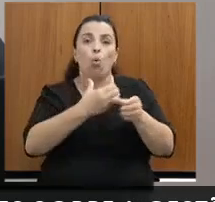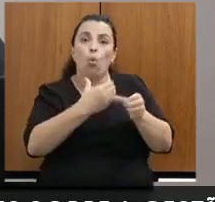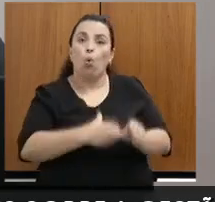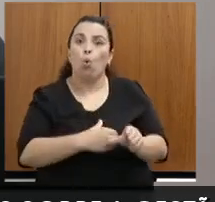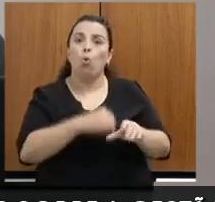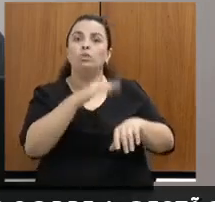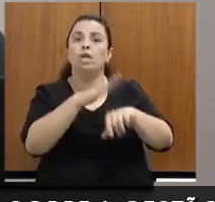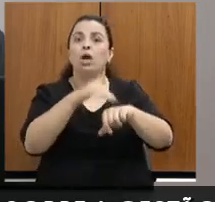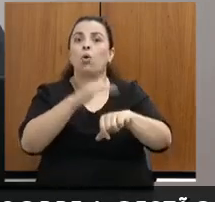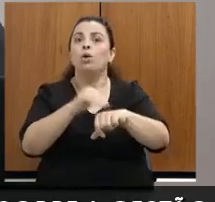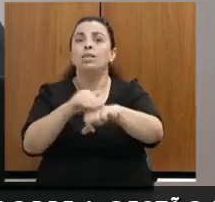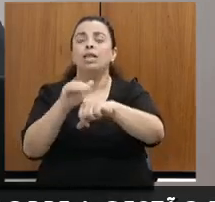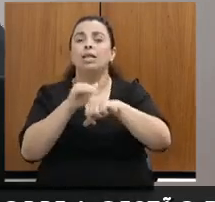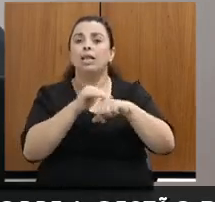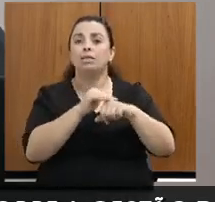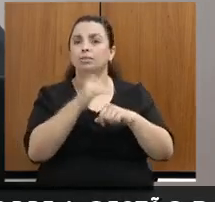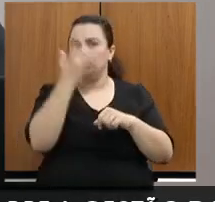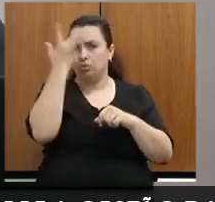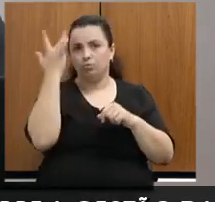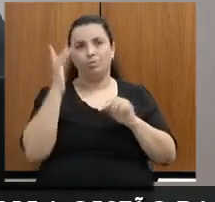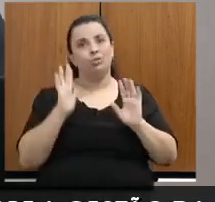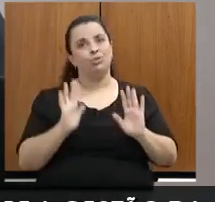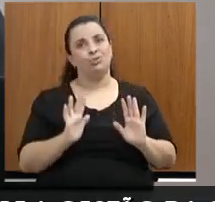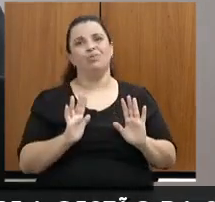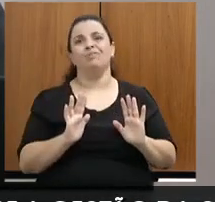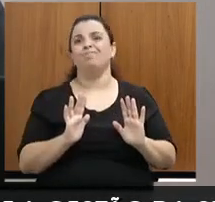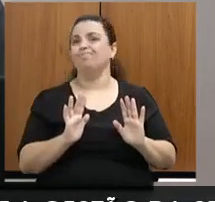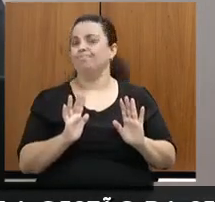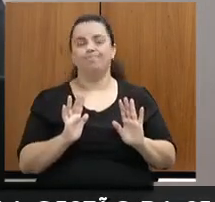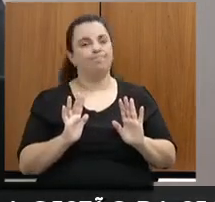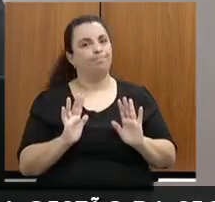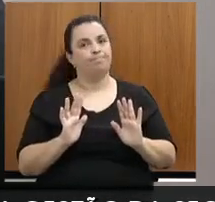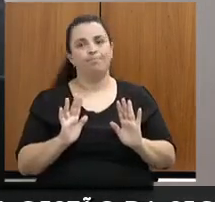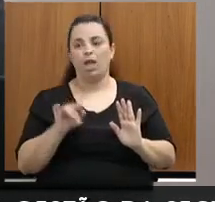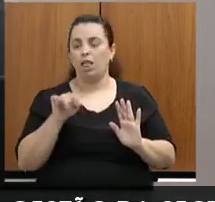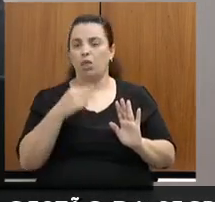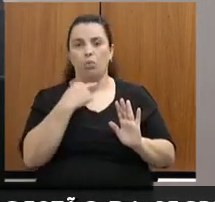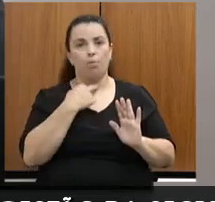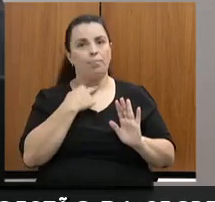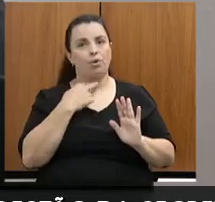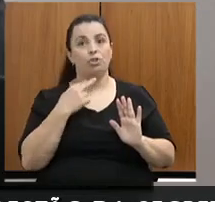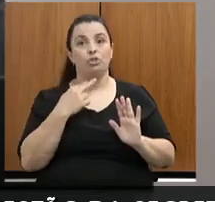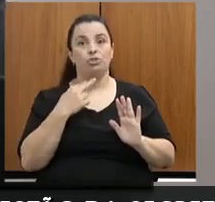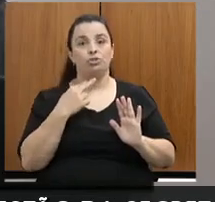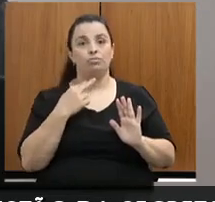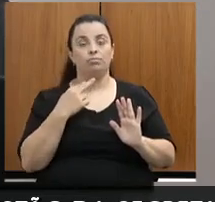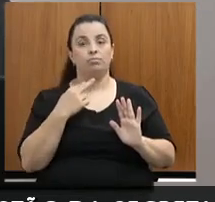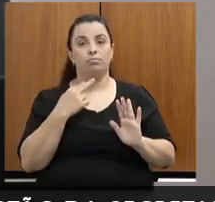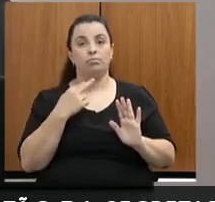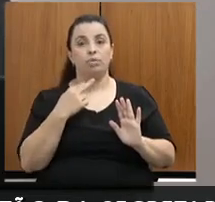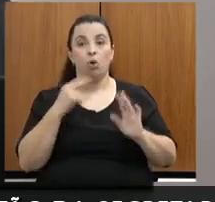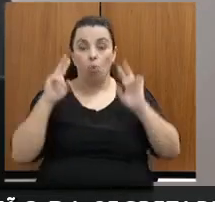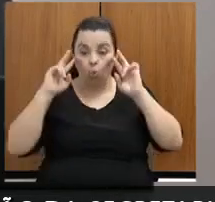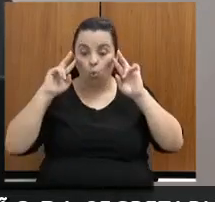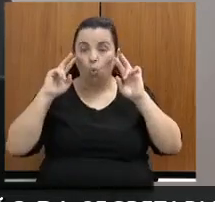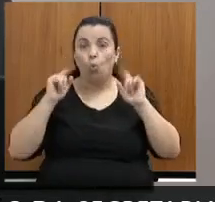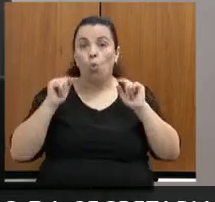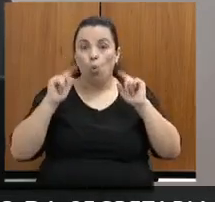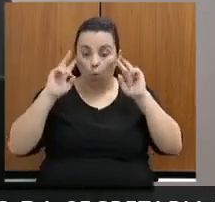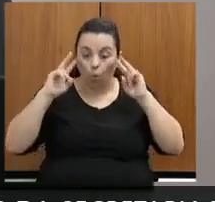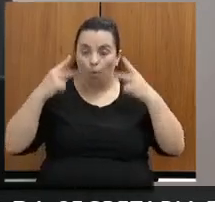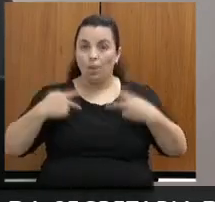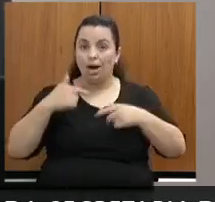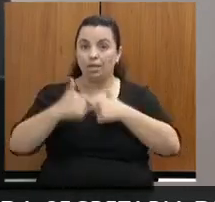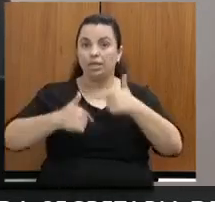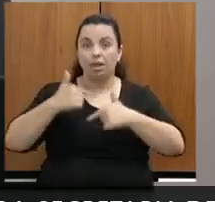para ser o refúgio para não correr o pouso efetivos porque o ser humano é insubstituível